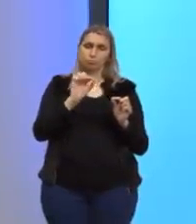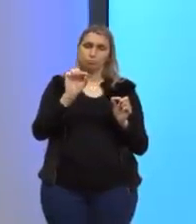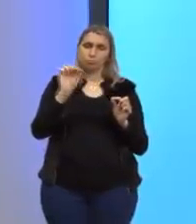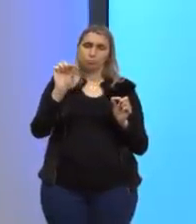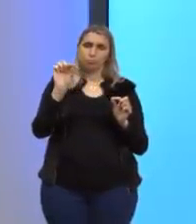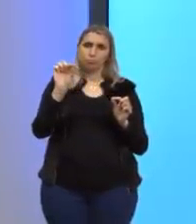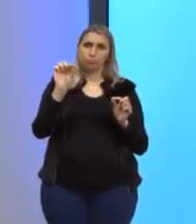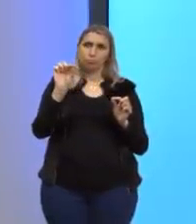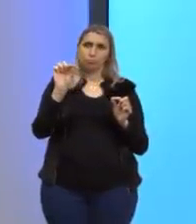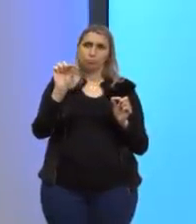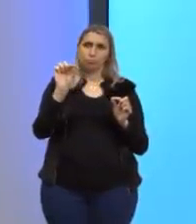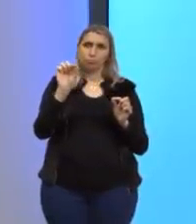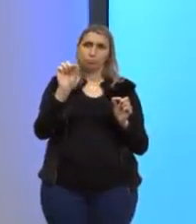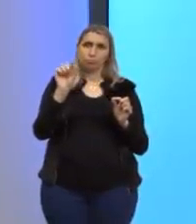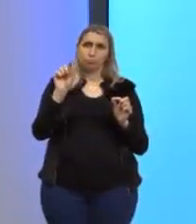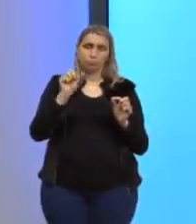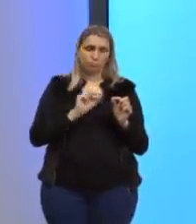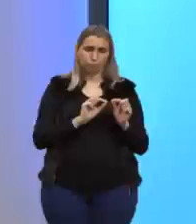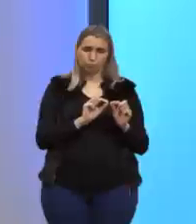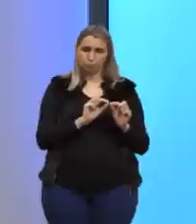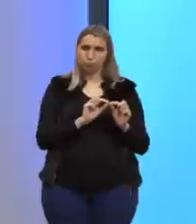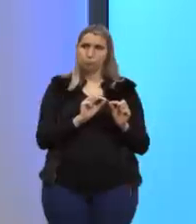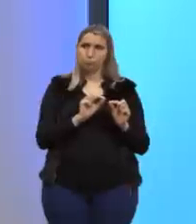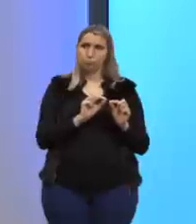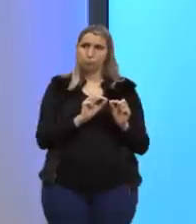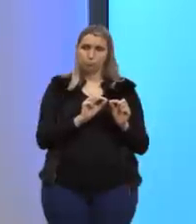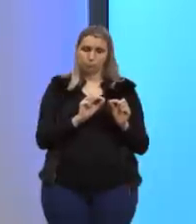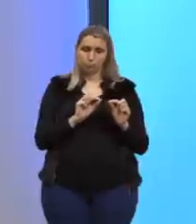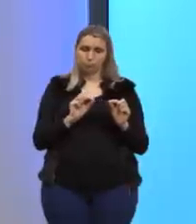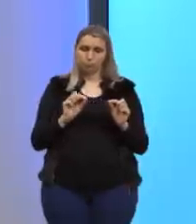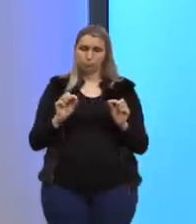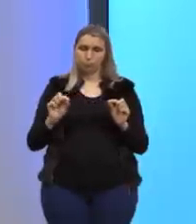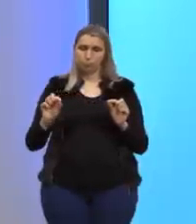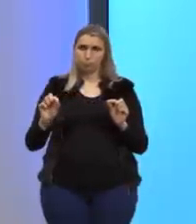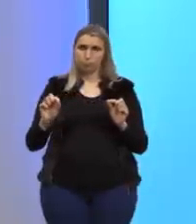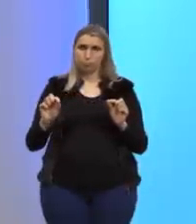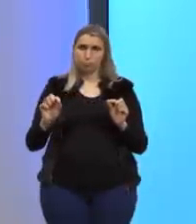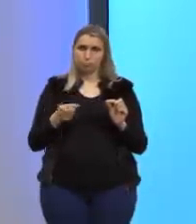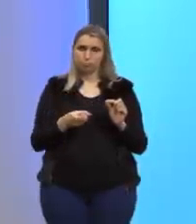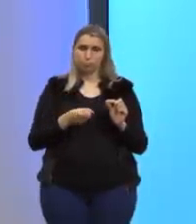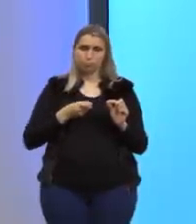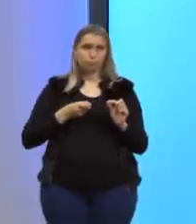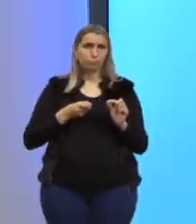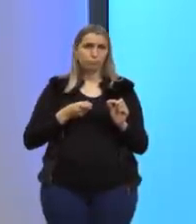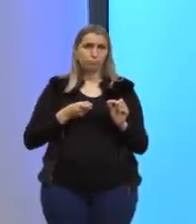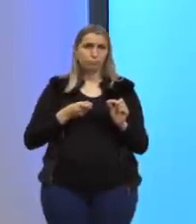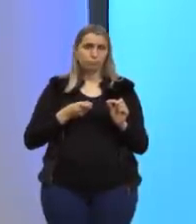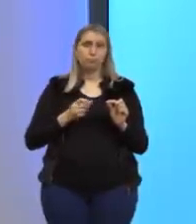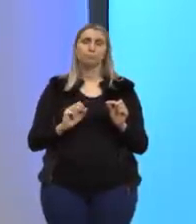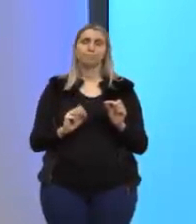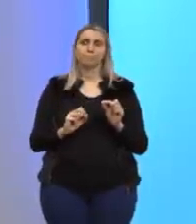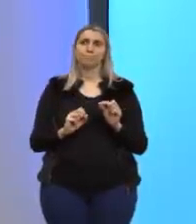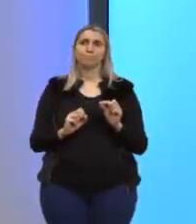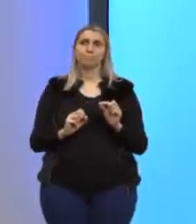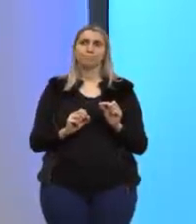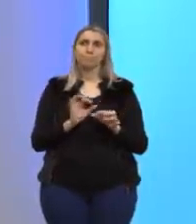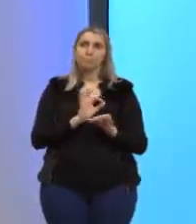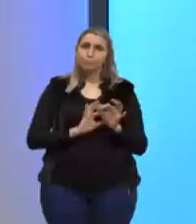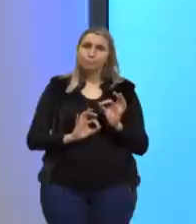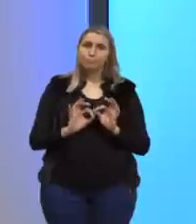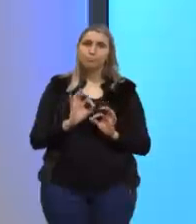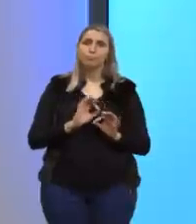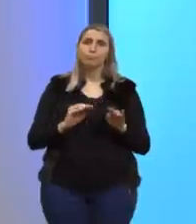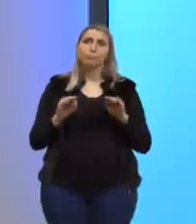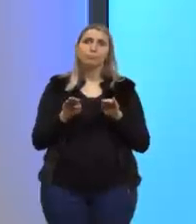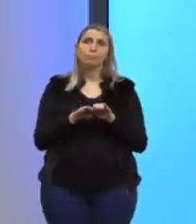pequenininho. E tenho a medida de um cateto, que é x. Certo? Então, eu vou montar a